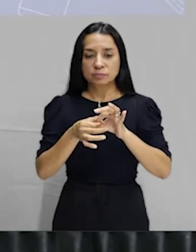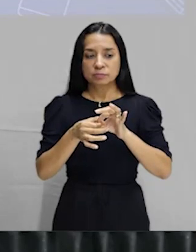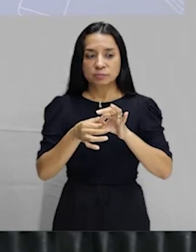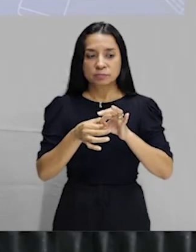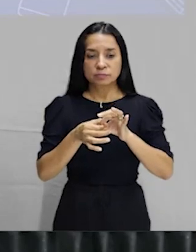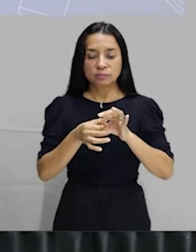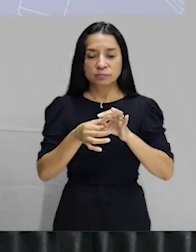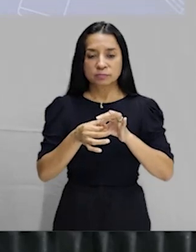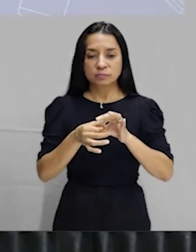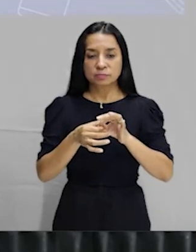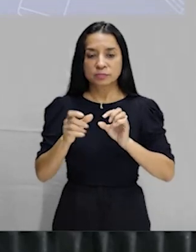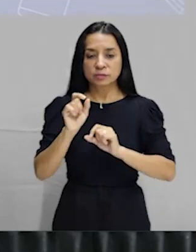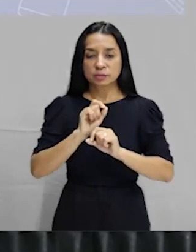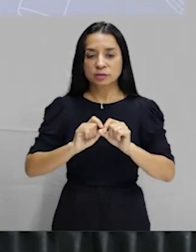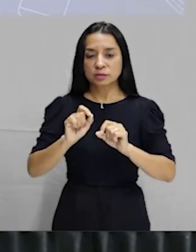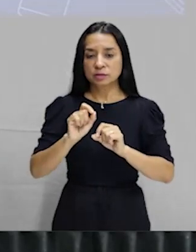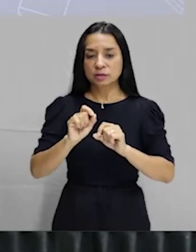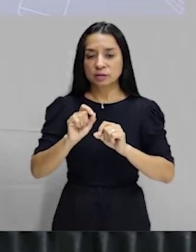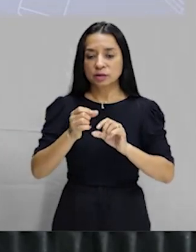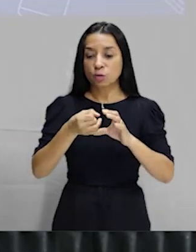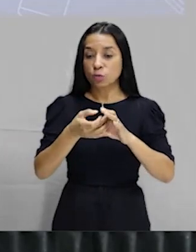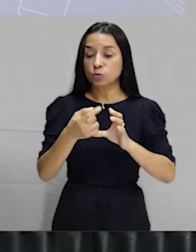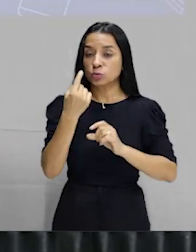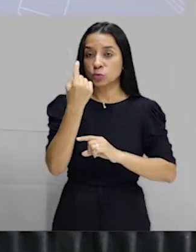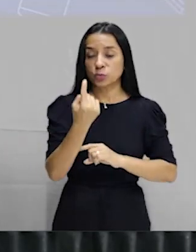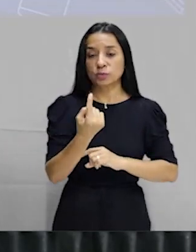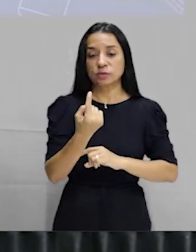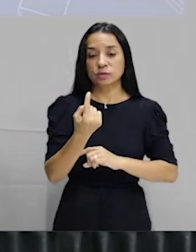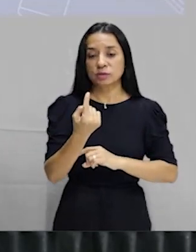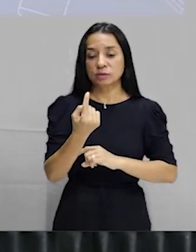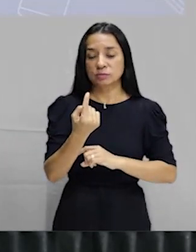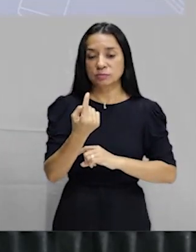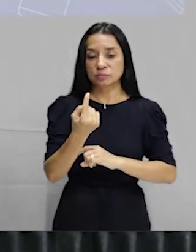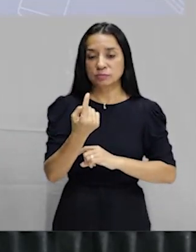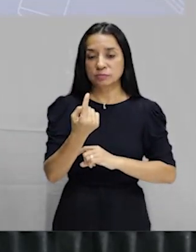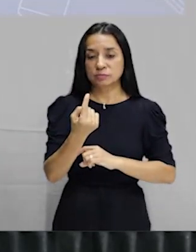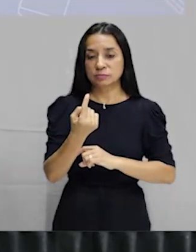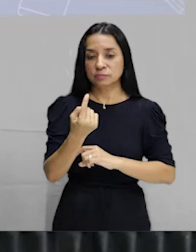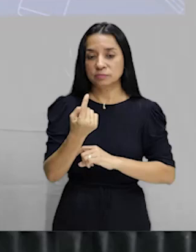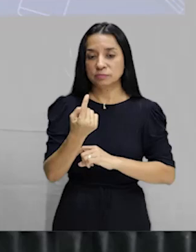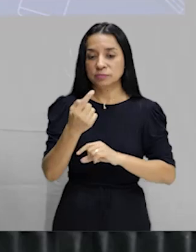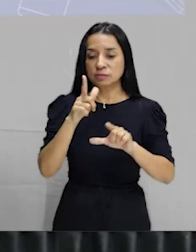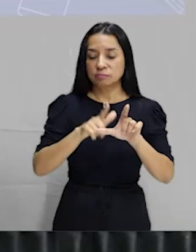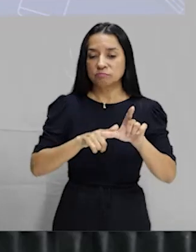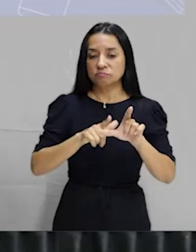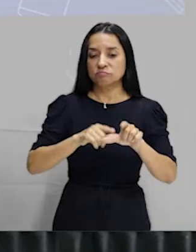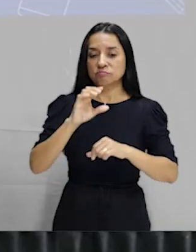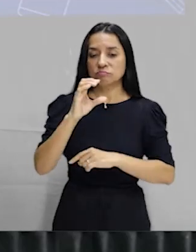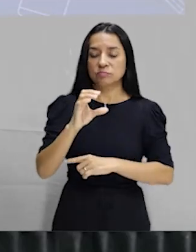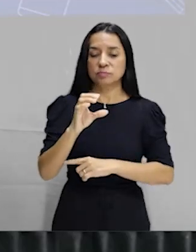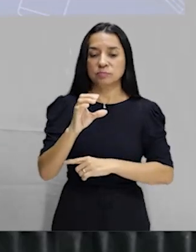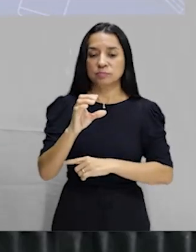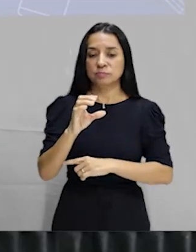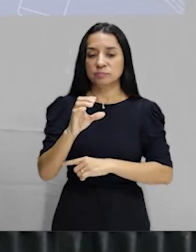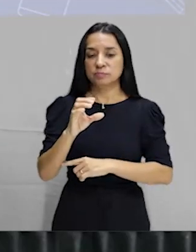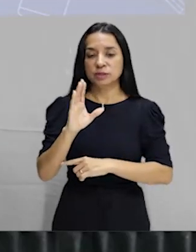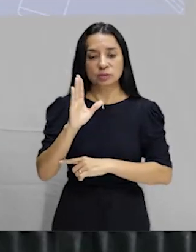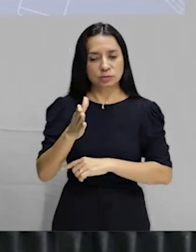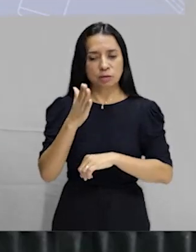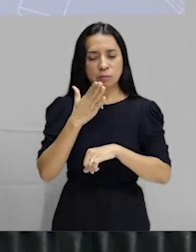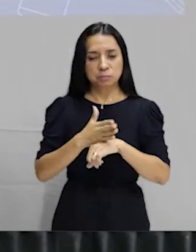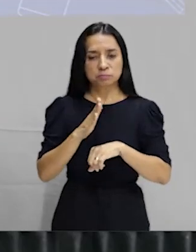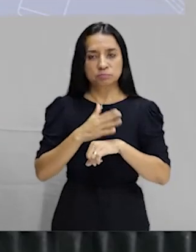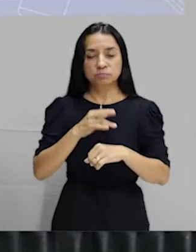conjunto unitário, no caso aqui, formado pelo elemento C. Gente, a gente já deu praticamente a